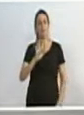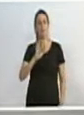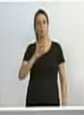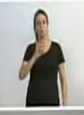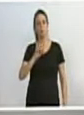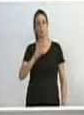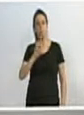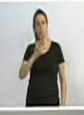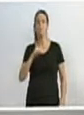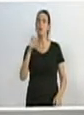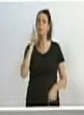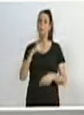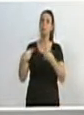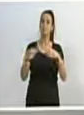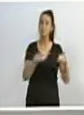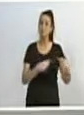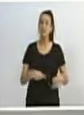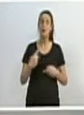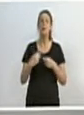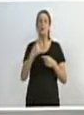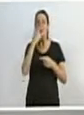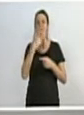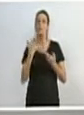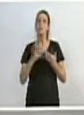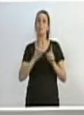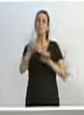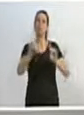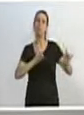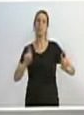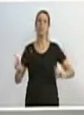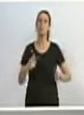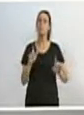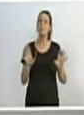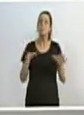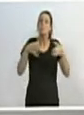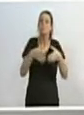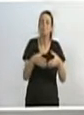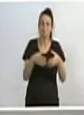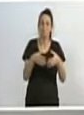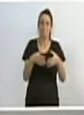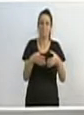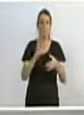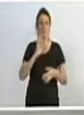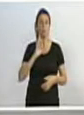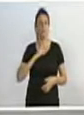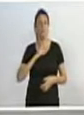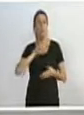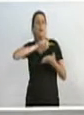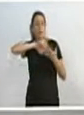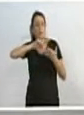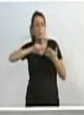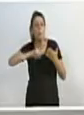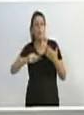porque hoje ela está um pouco afastada. Por quê? Devido a uma série de situações de